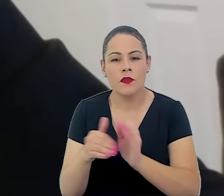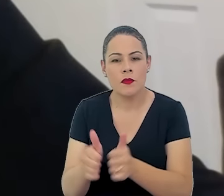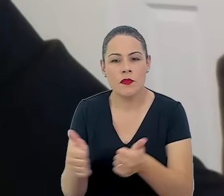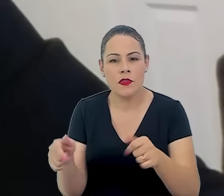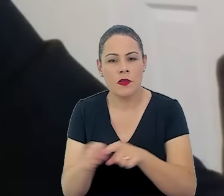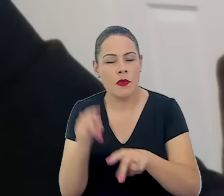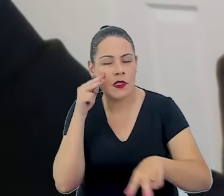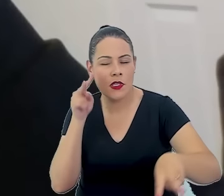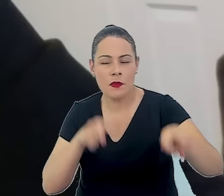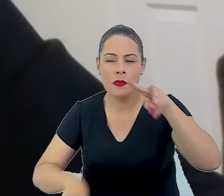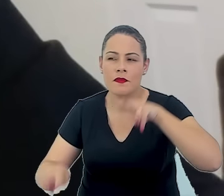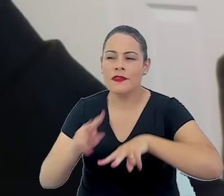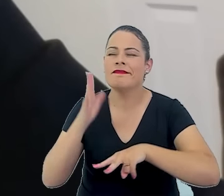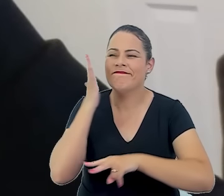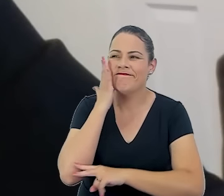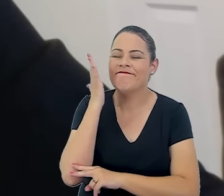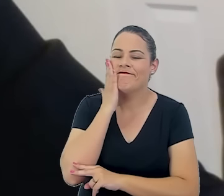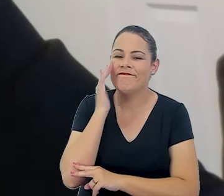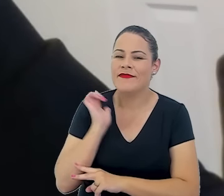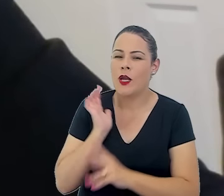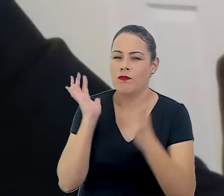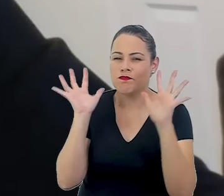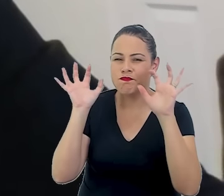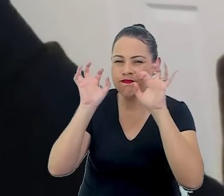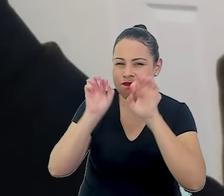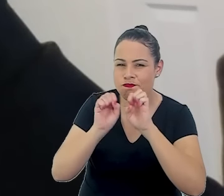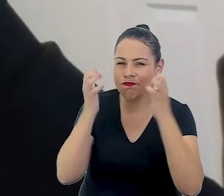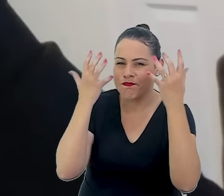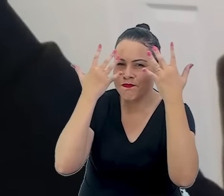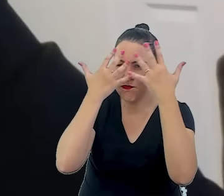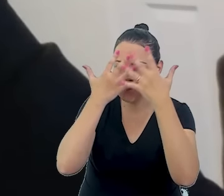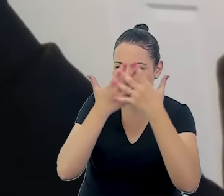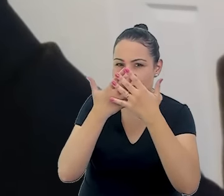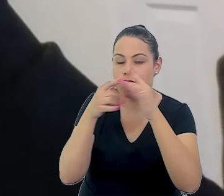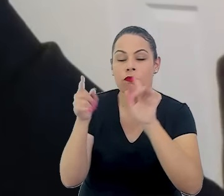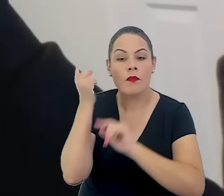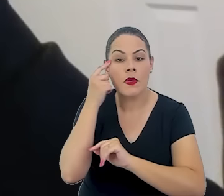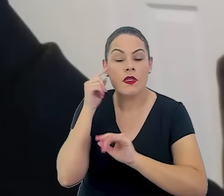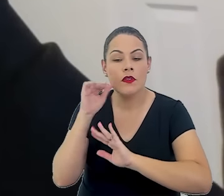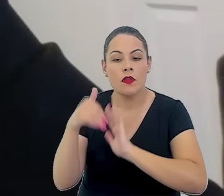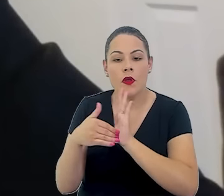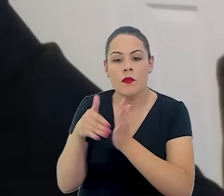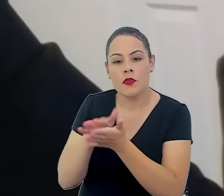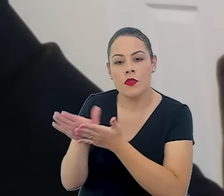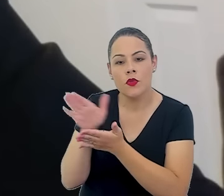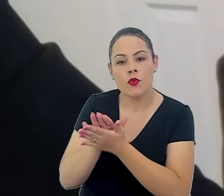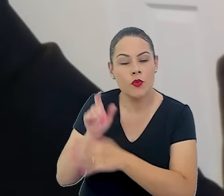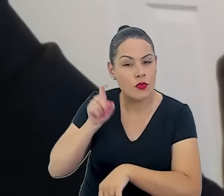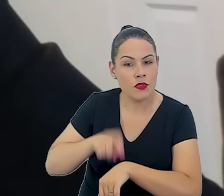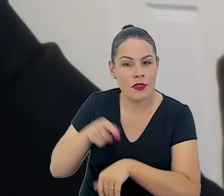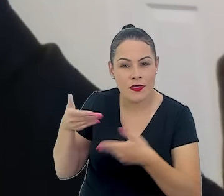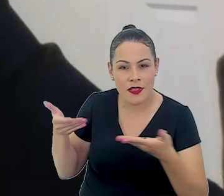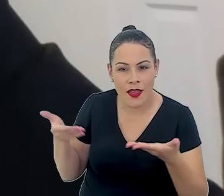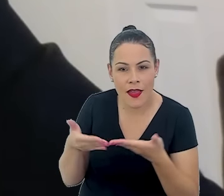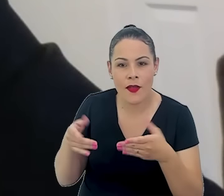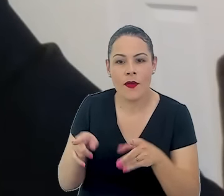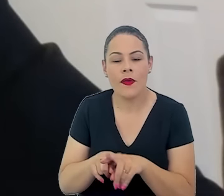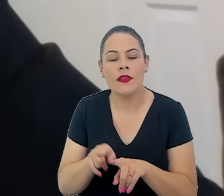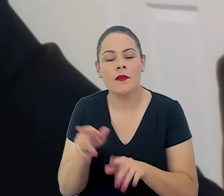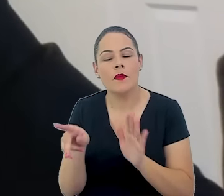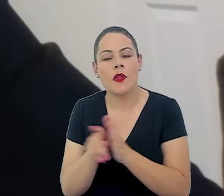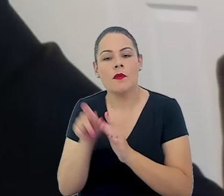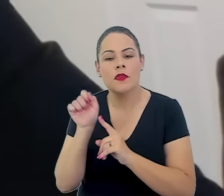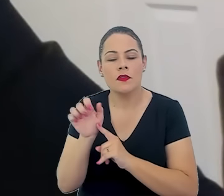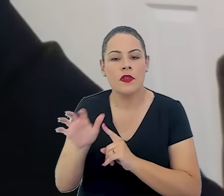com o Rodrigo, que é uma visão ainda muito míope, pensar só naquele custo imediato